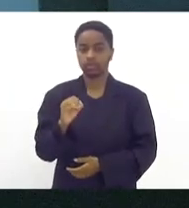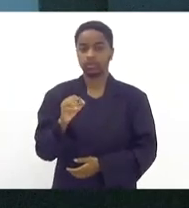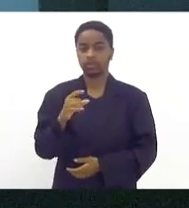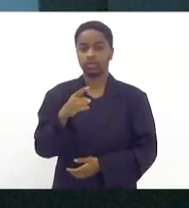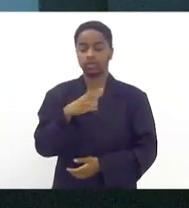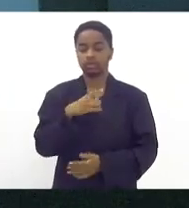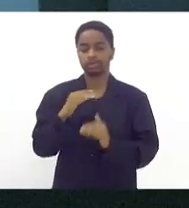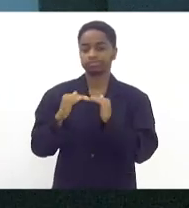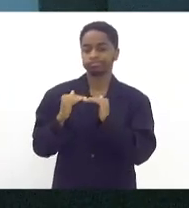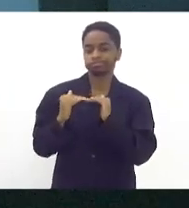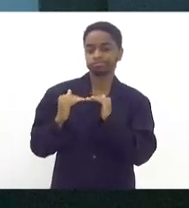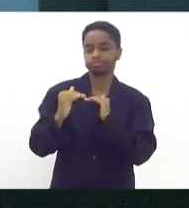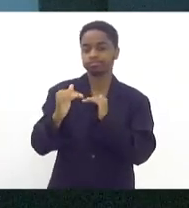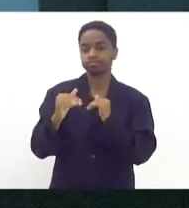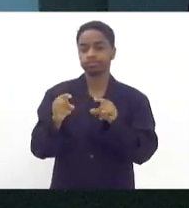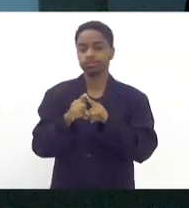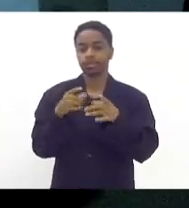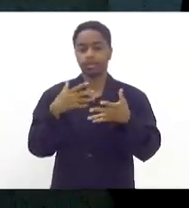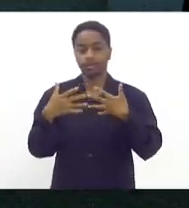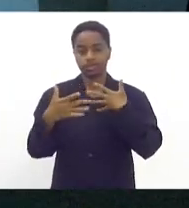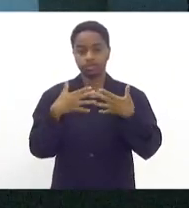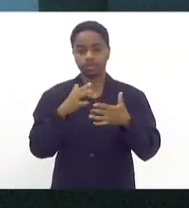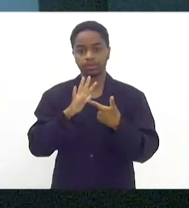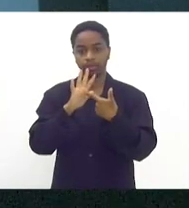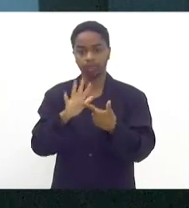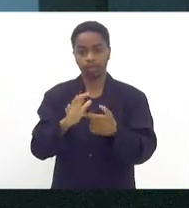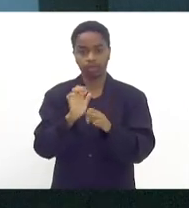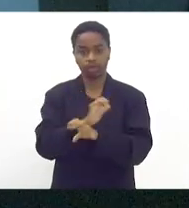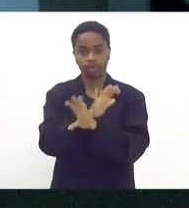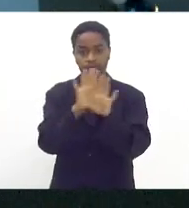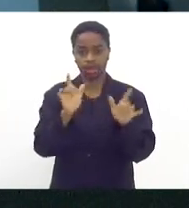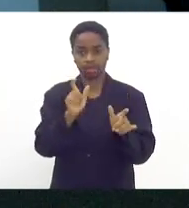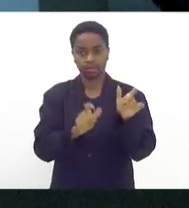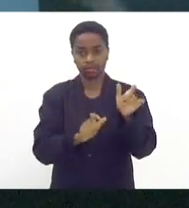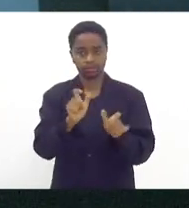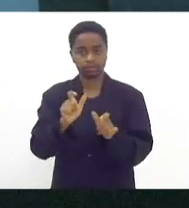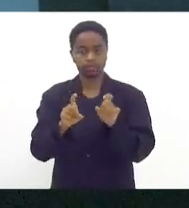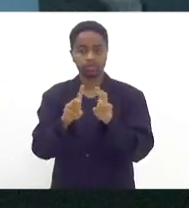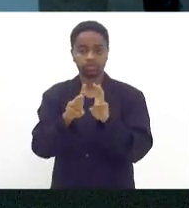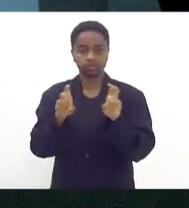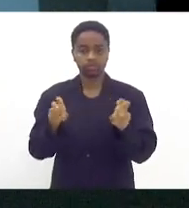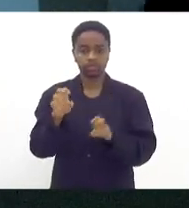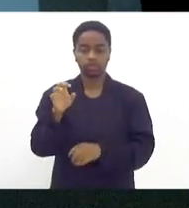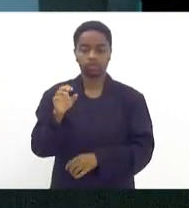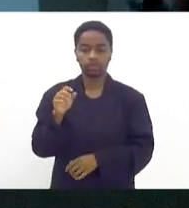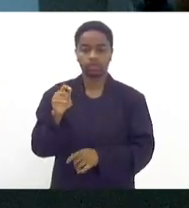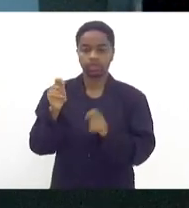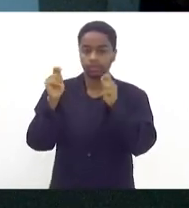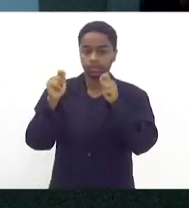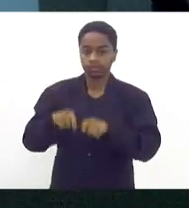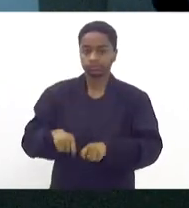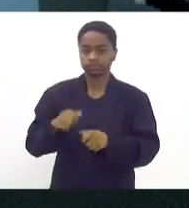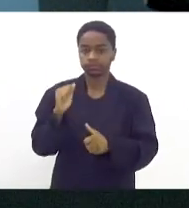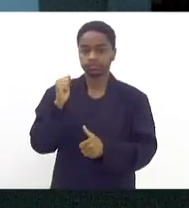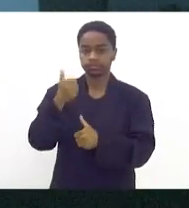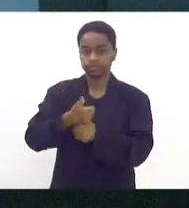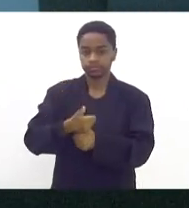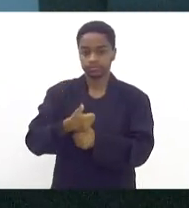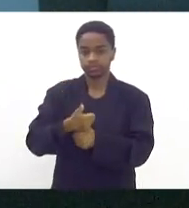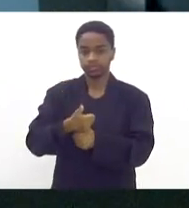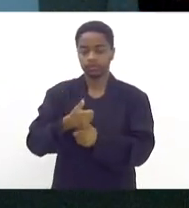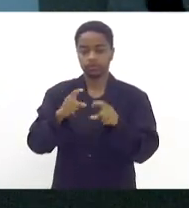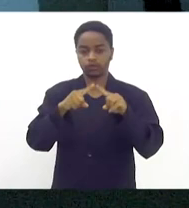estabilidade uma maior transparência uma maior clareza quanto à possibilidade de substituição de